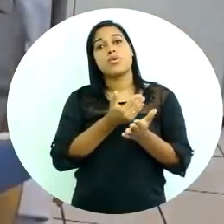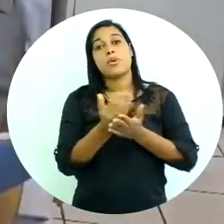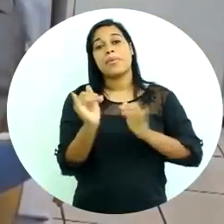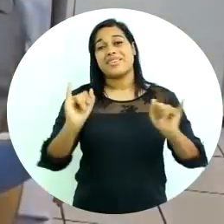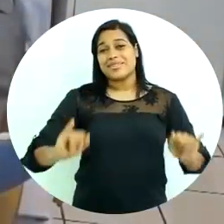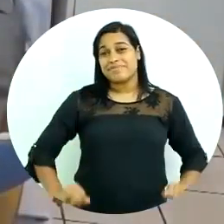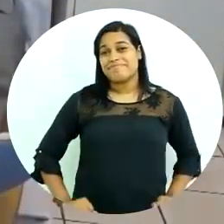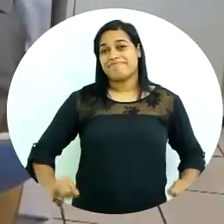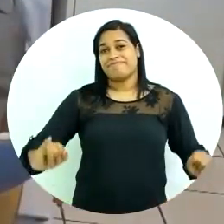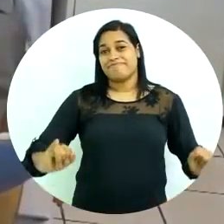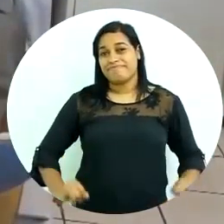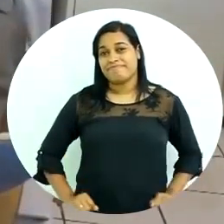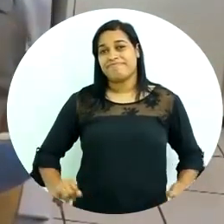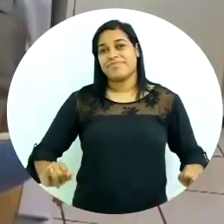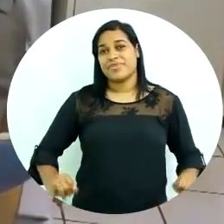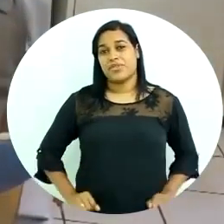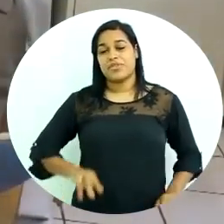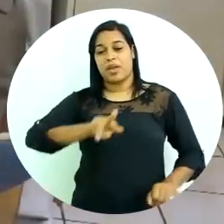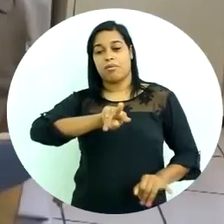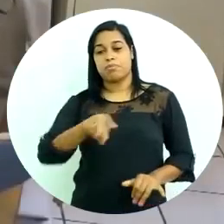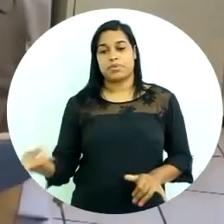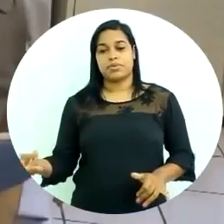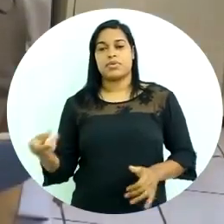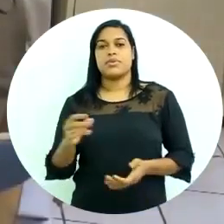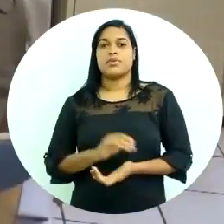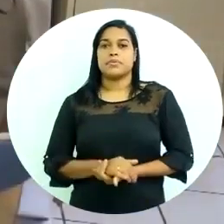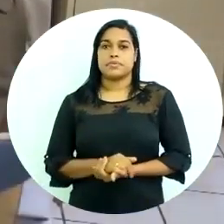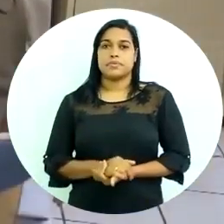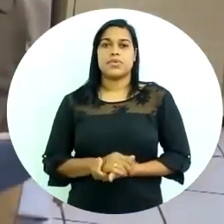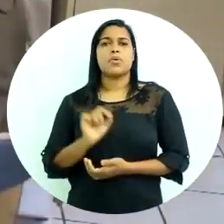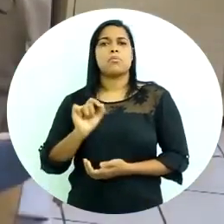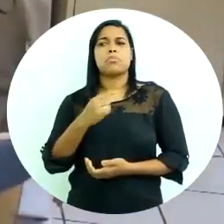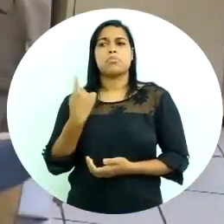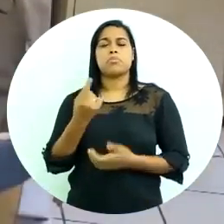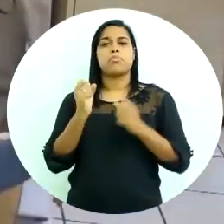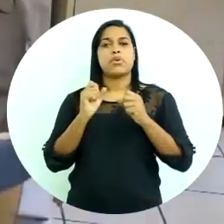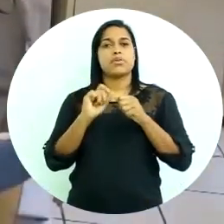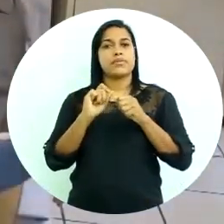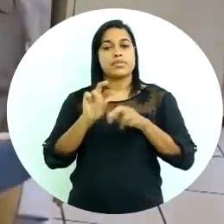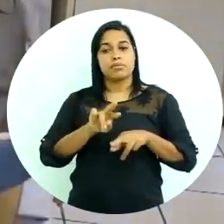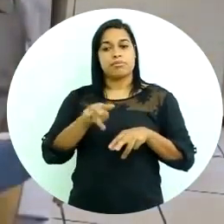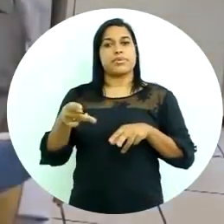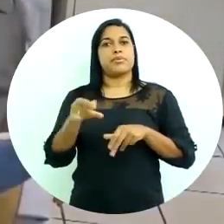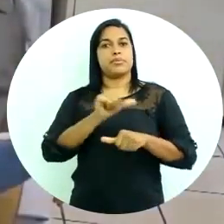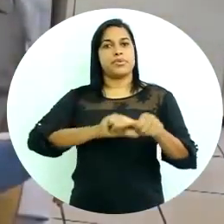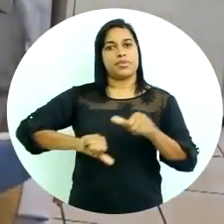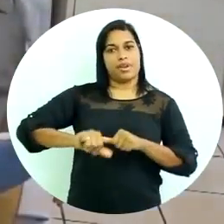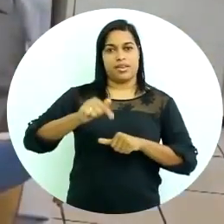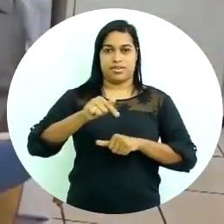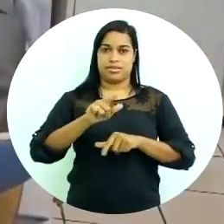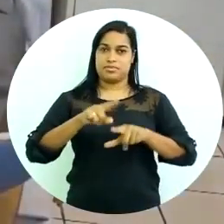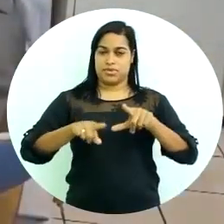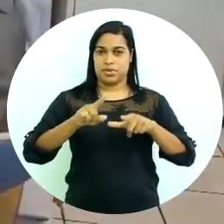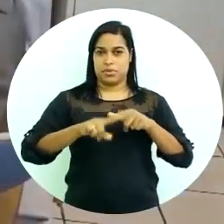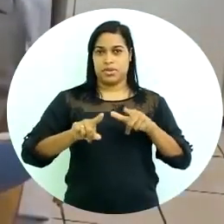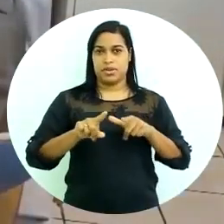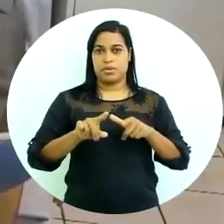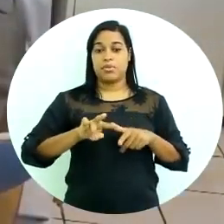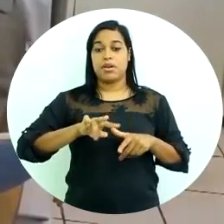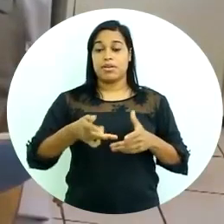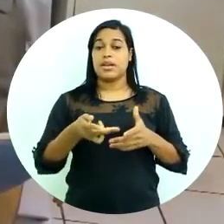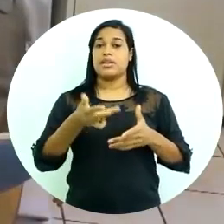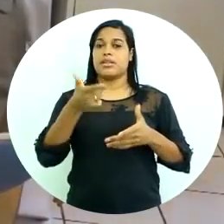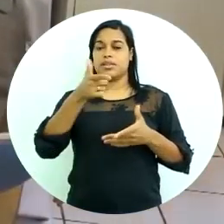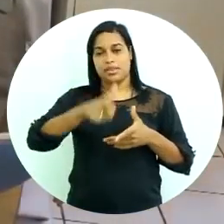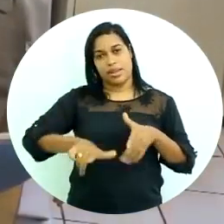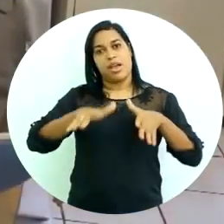essas lesões irreversíveis. O que é que a gente pode fazer para tentar reverter esse quadro? As manobras de